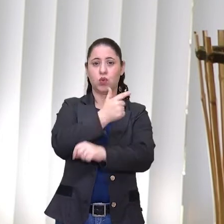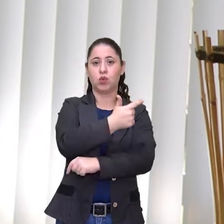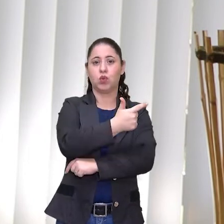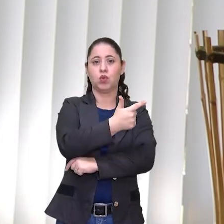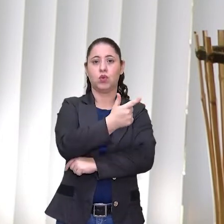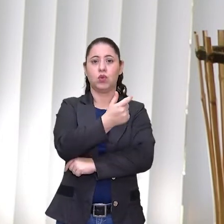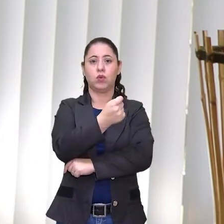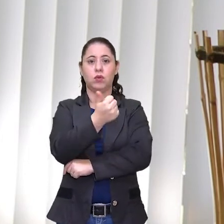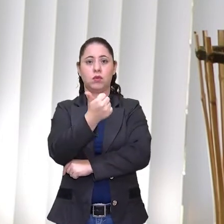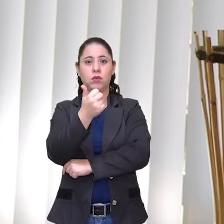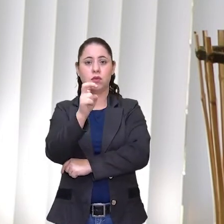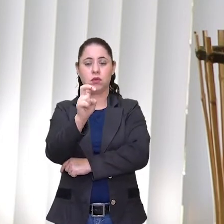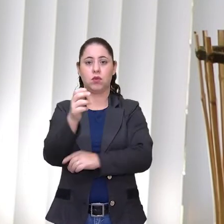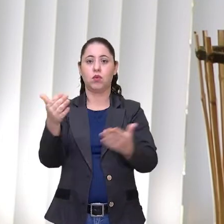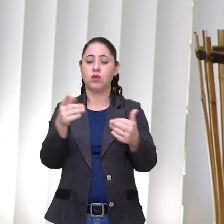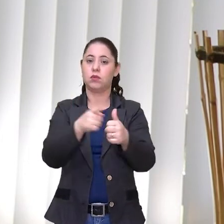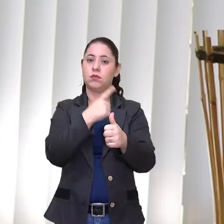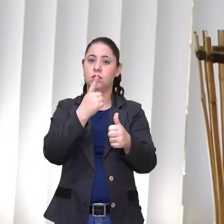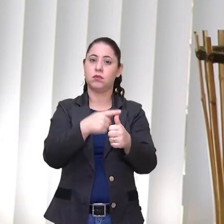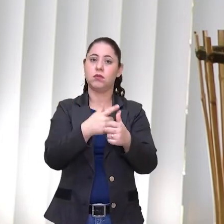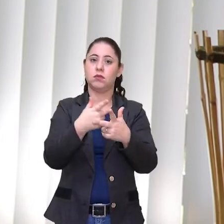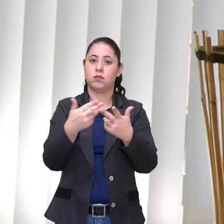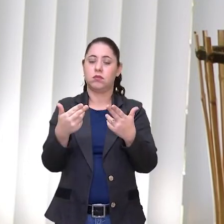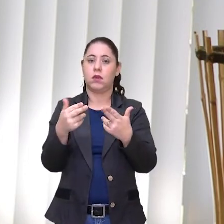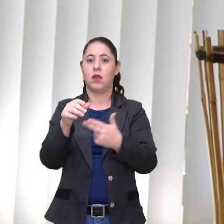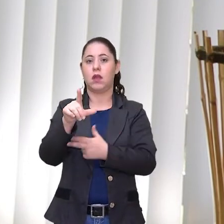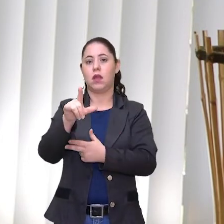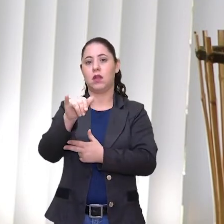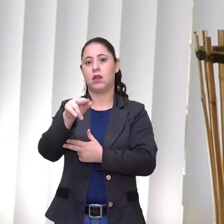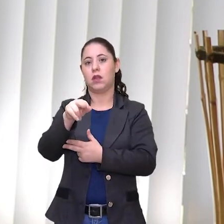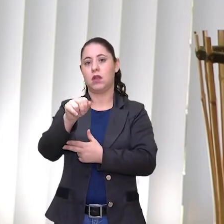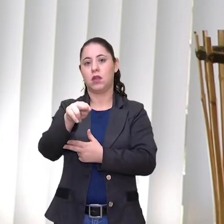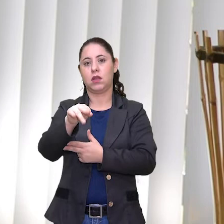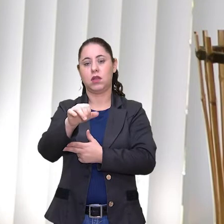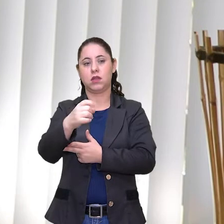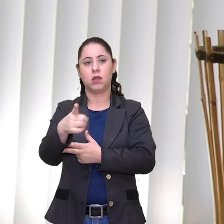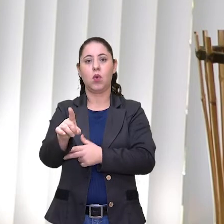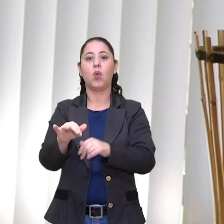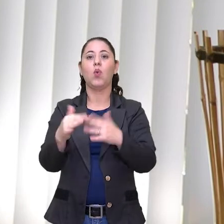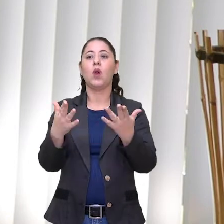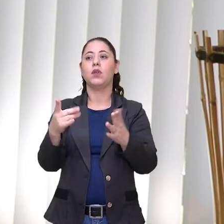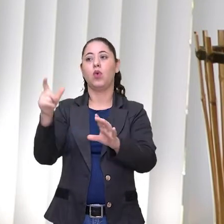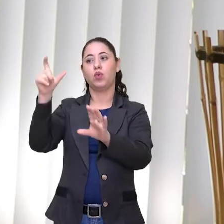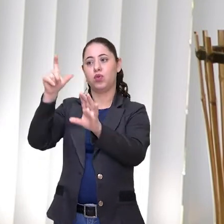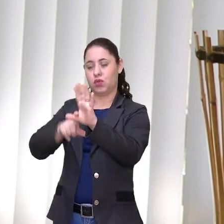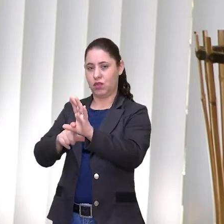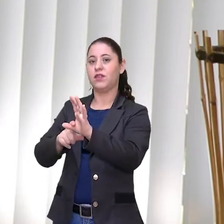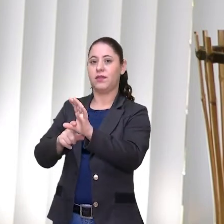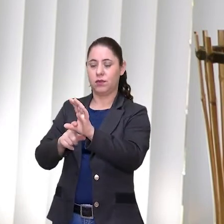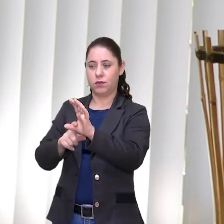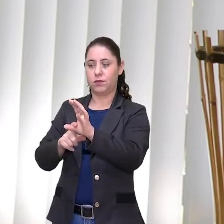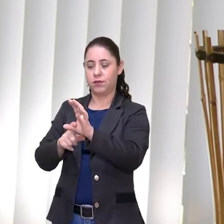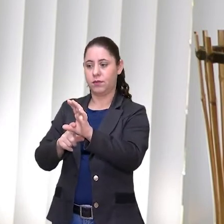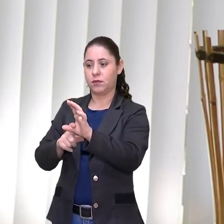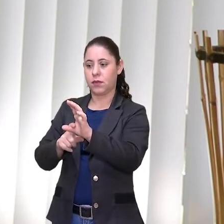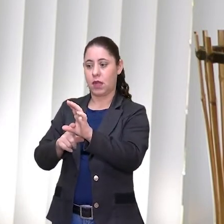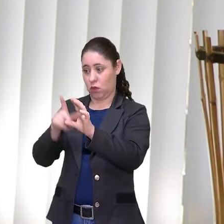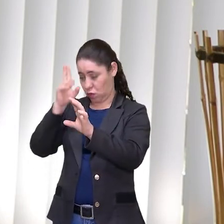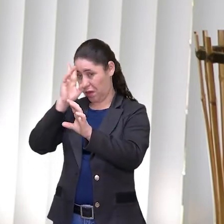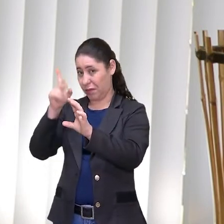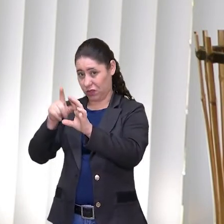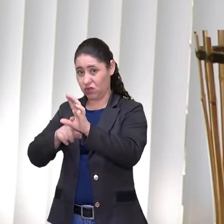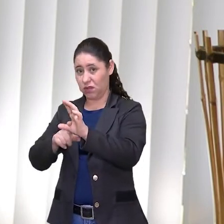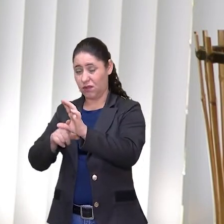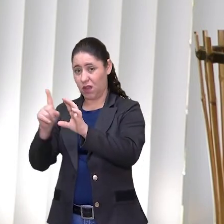Hoje, a primeira forma de alienação dos bens é quando o próprio credor fica com o bem que foi penhorado,